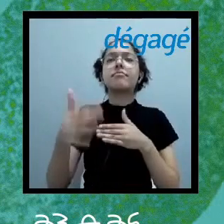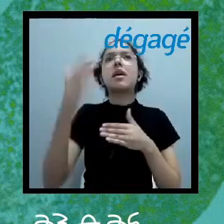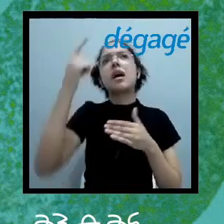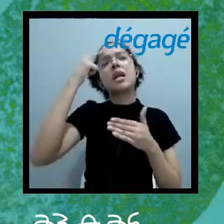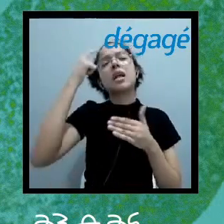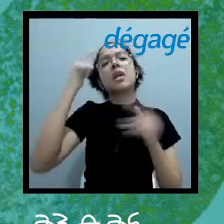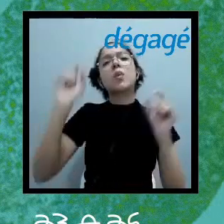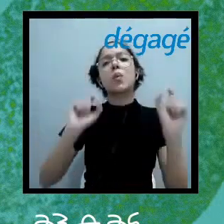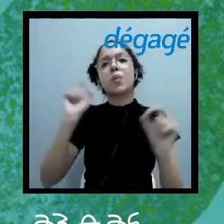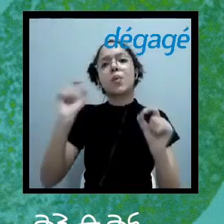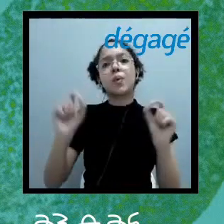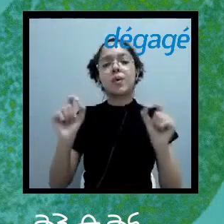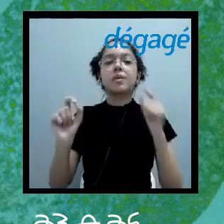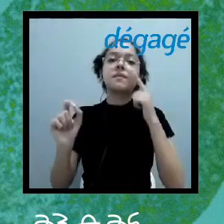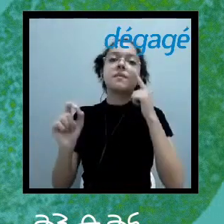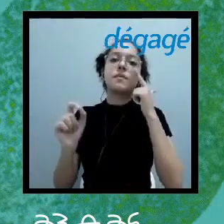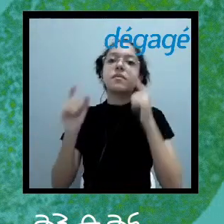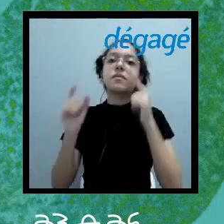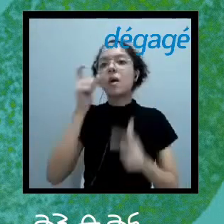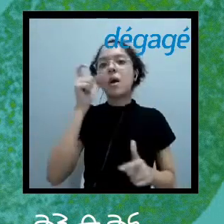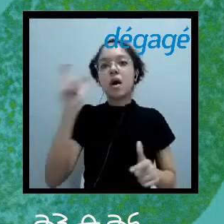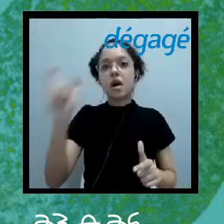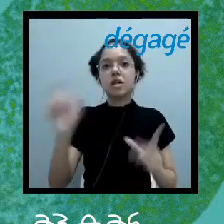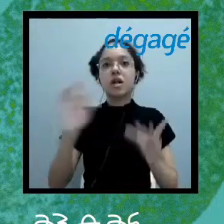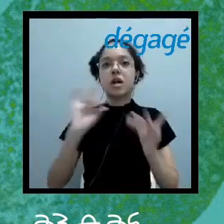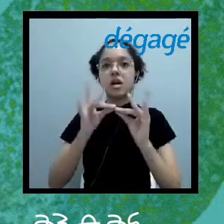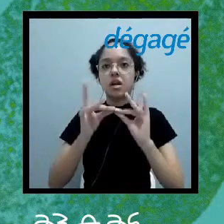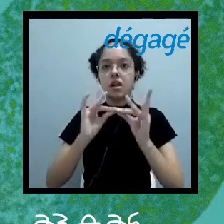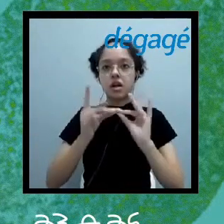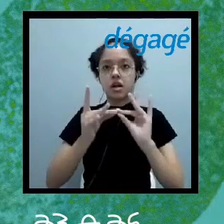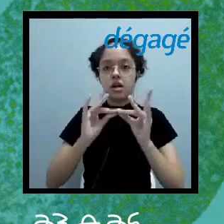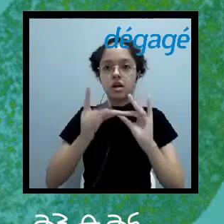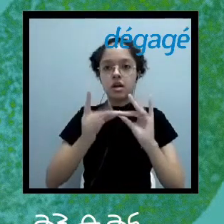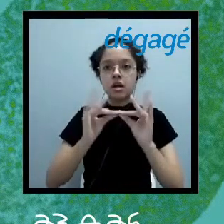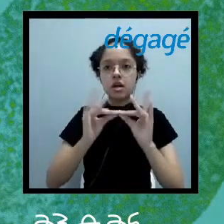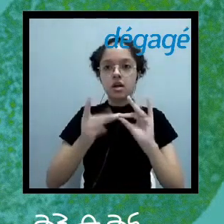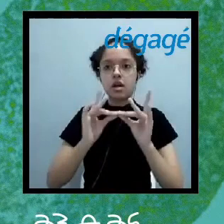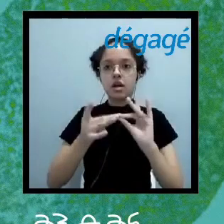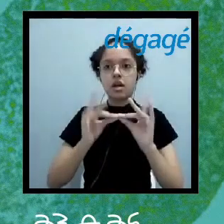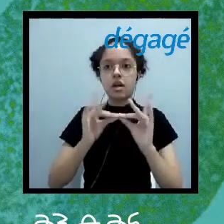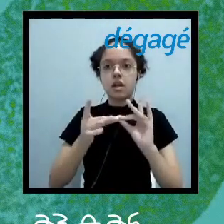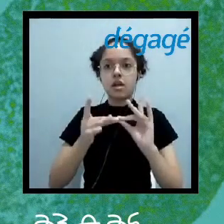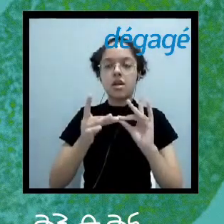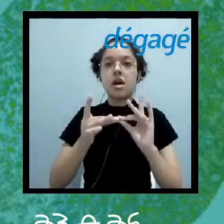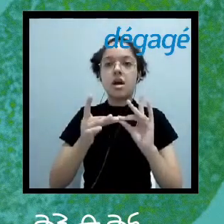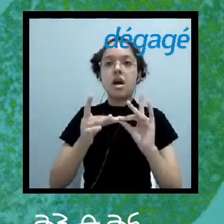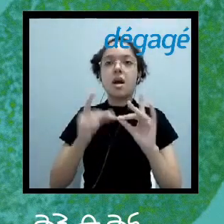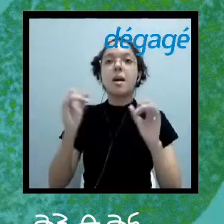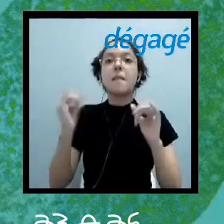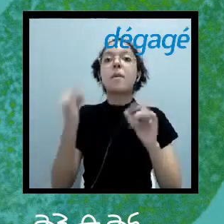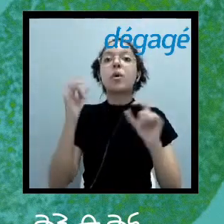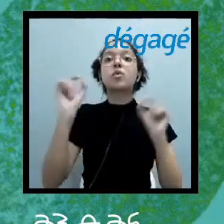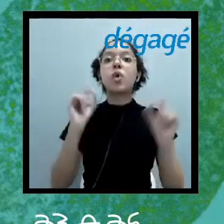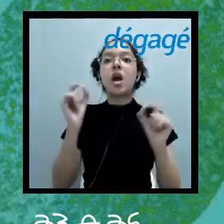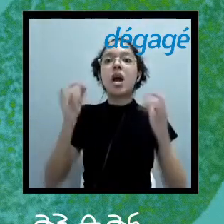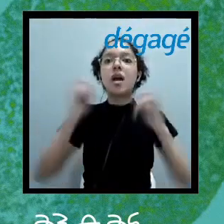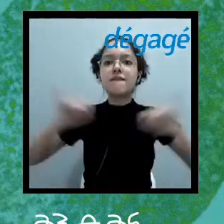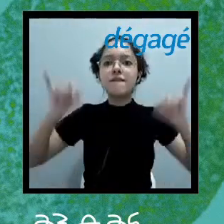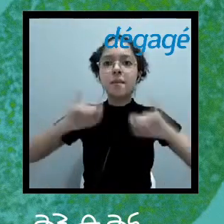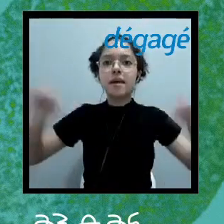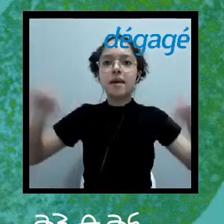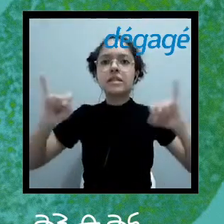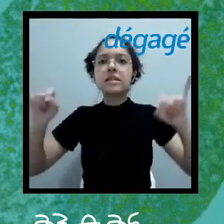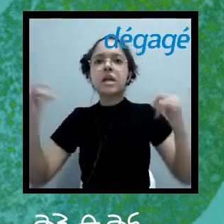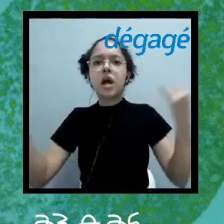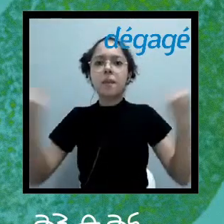era mais interessante os oficineiros chegarem sem ter nenhuma informação, tipo... Ah, porque